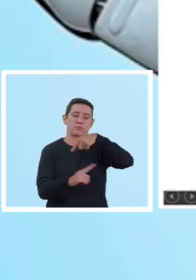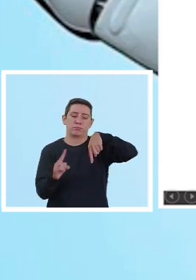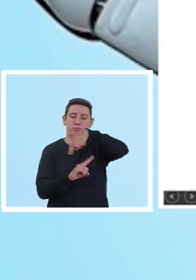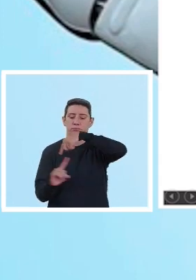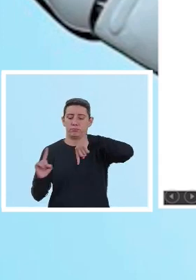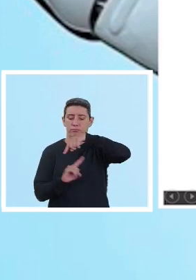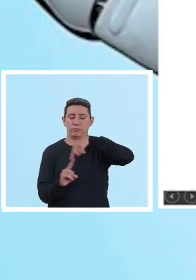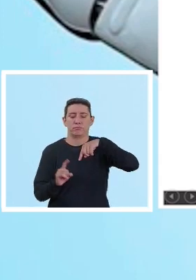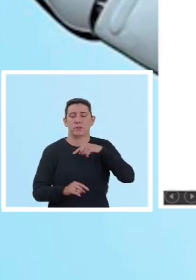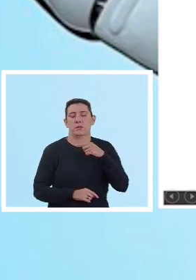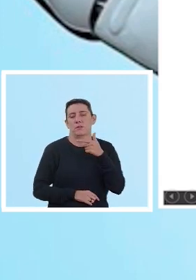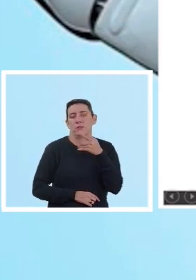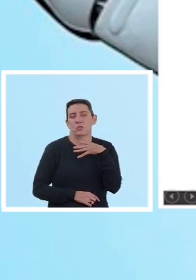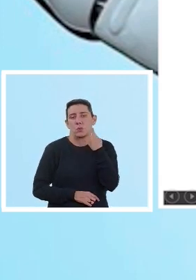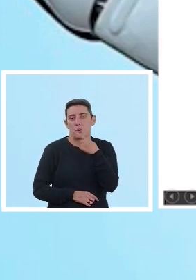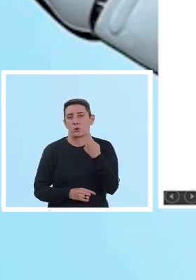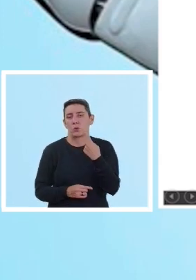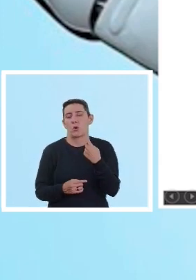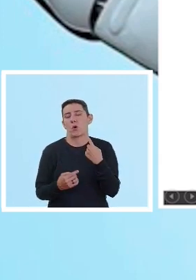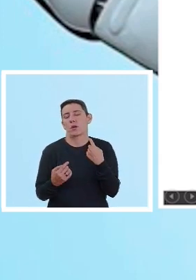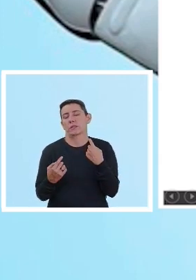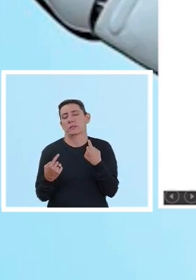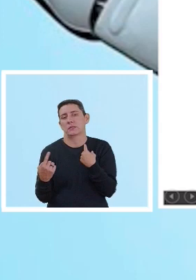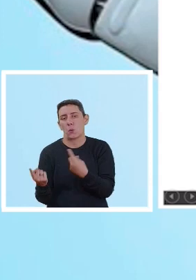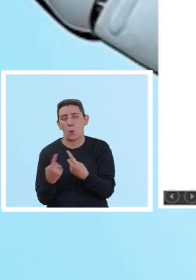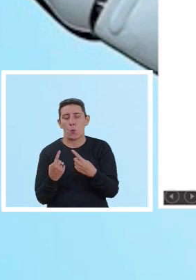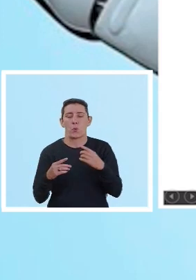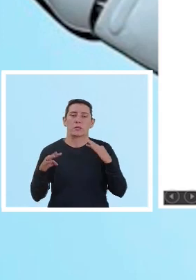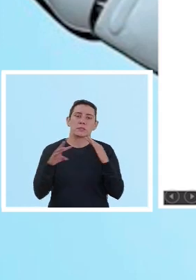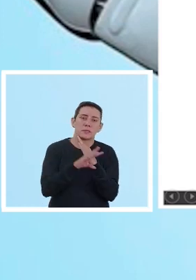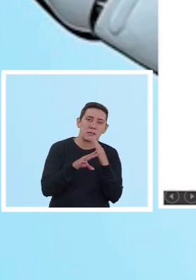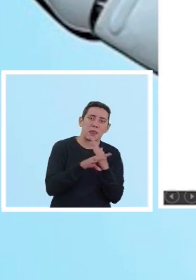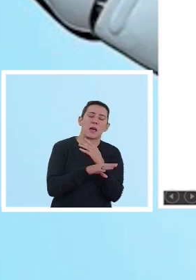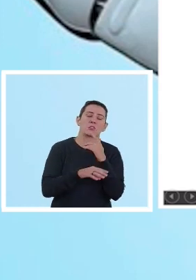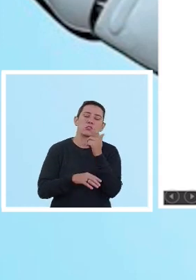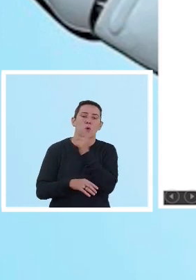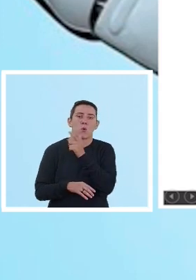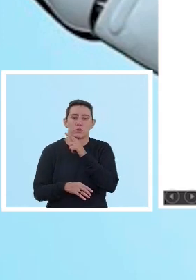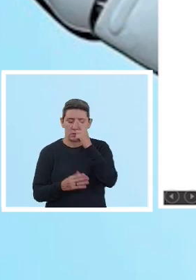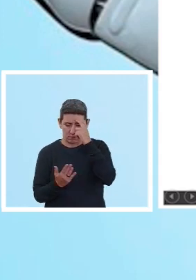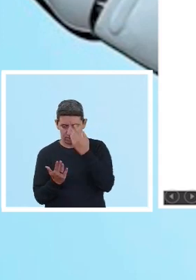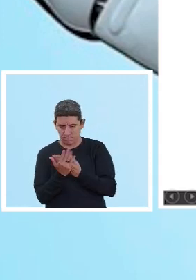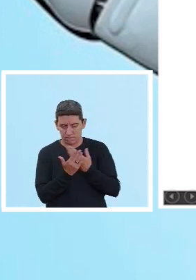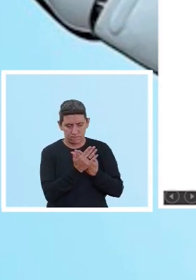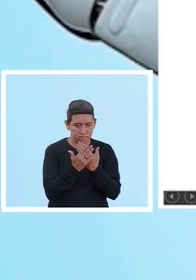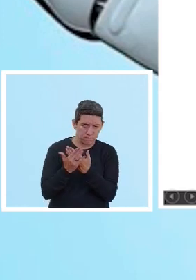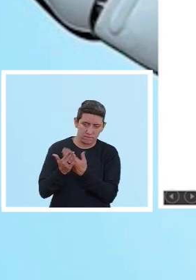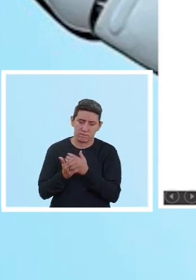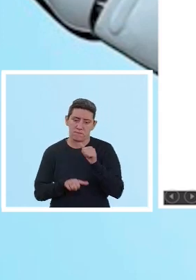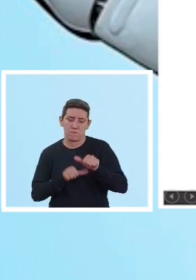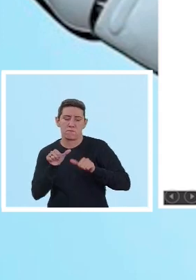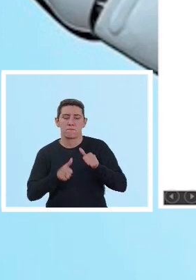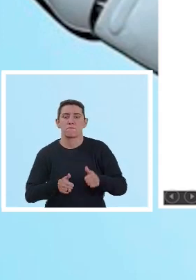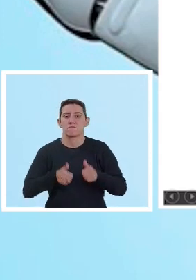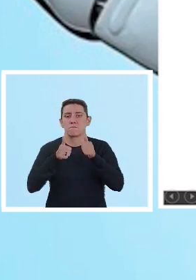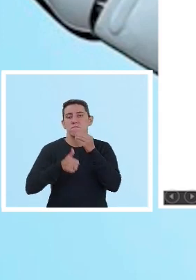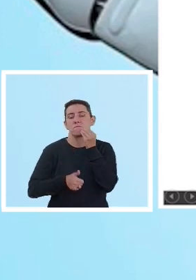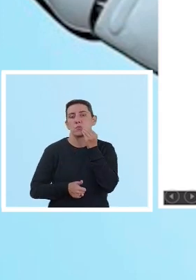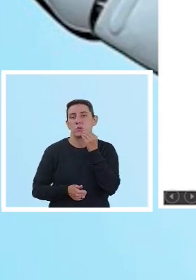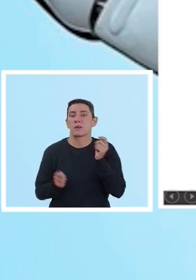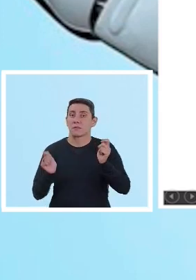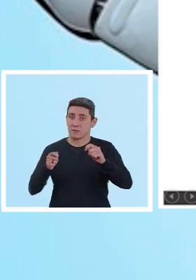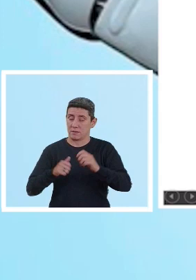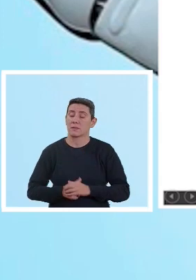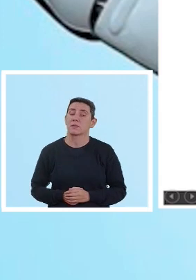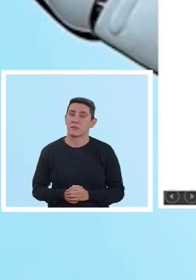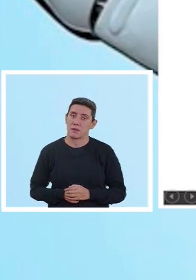ao longo das convenções e as cidades então município teve é a possibilidade de desenvolver suas políticas né esse